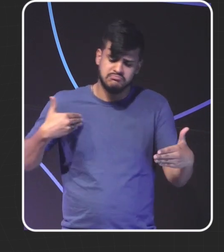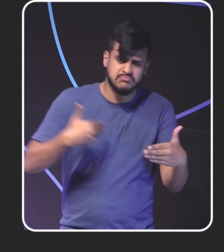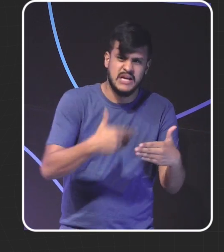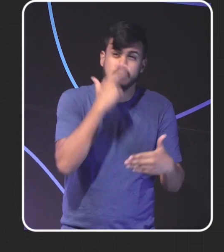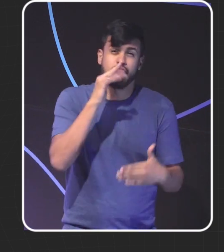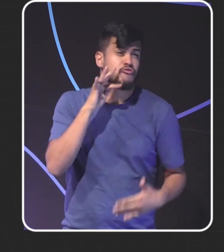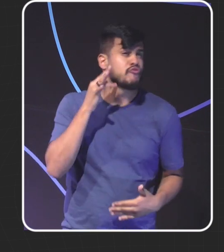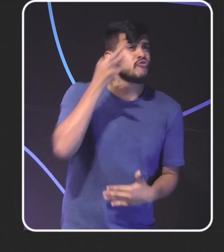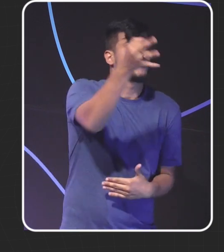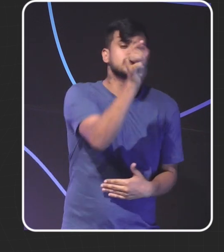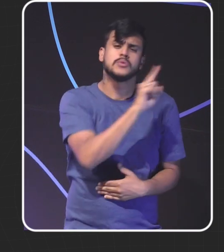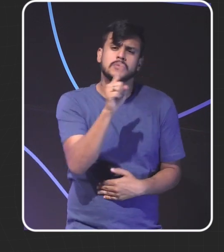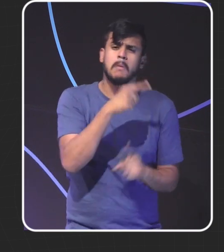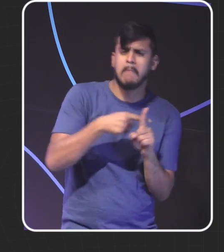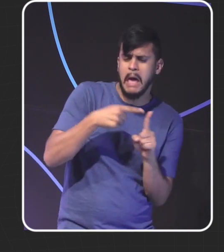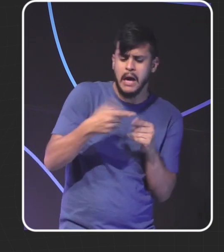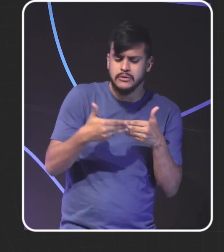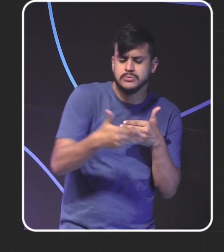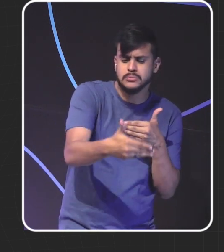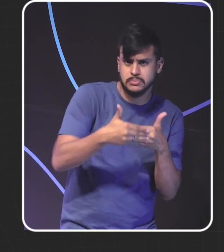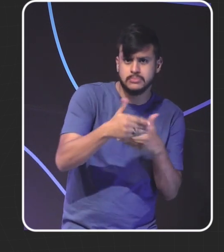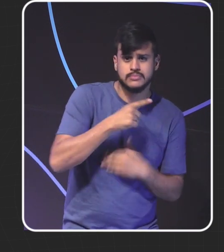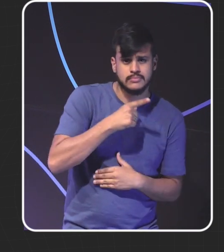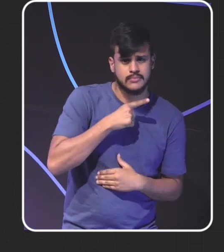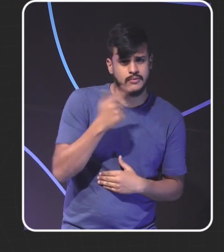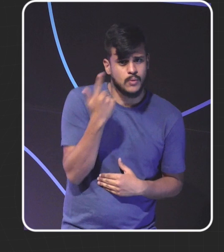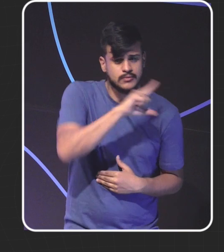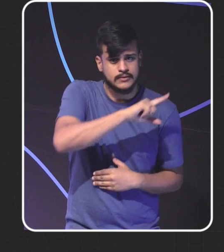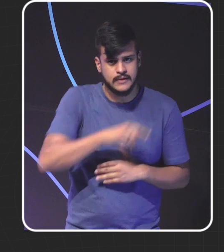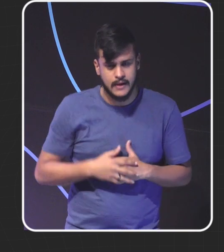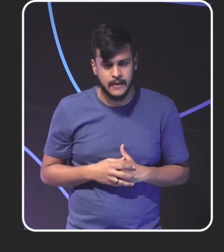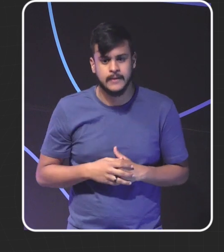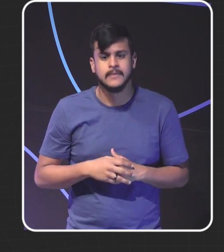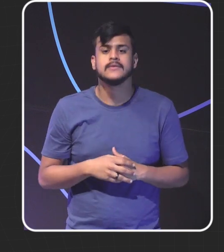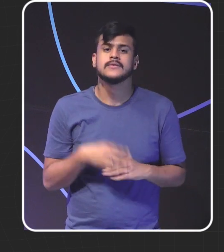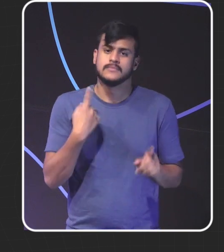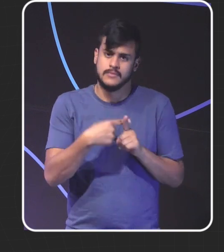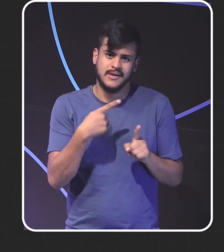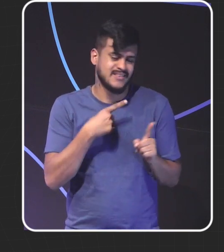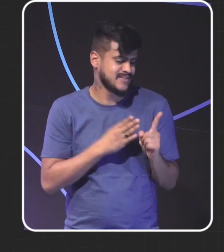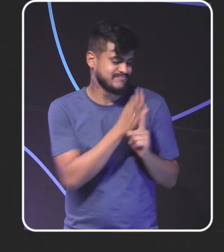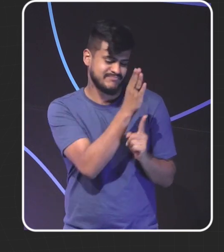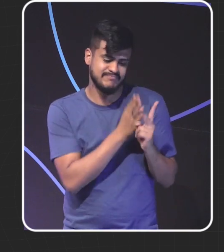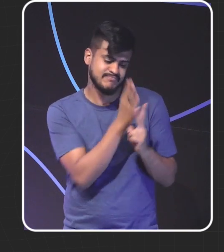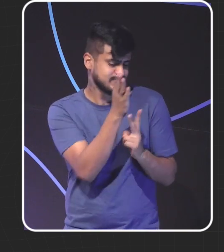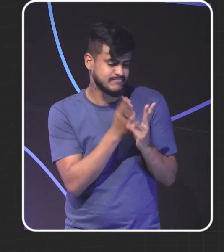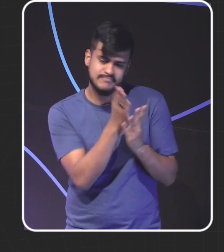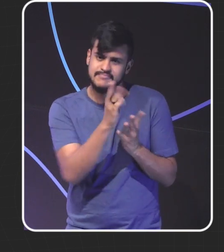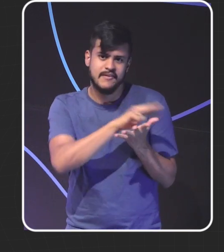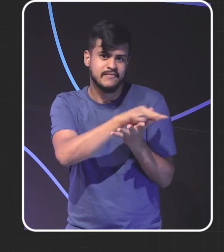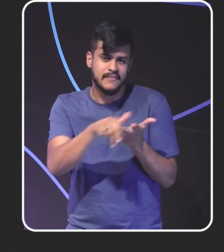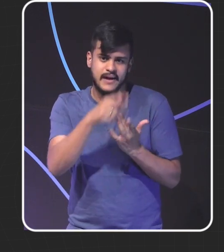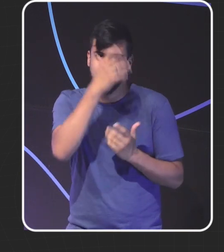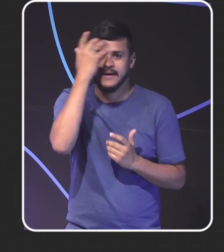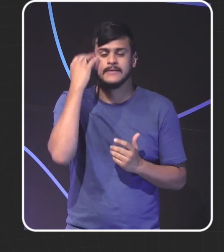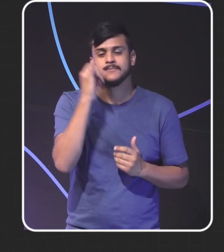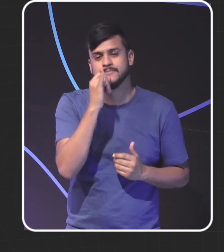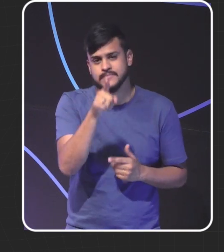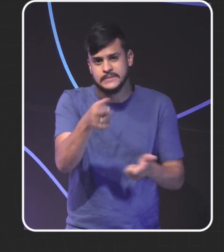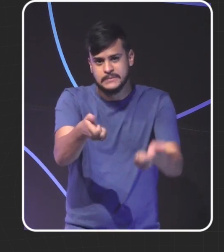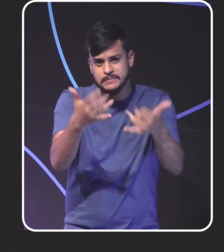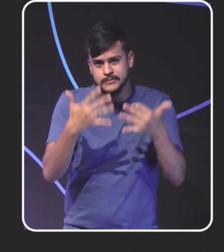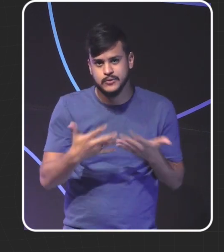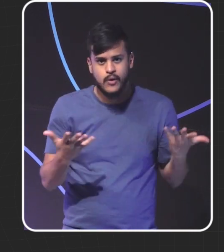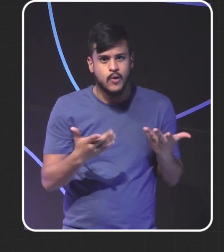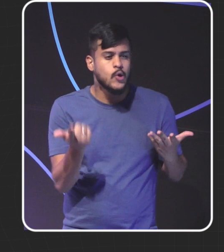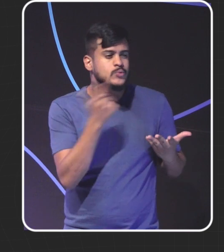tão distante. E eu acho que vão ter vários caminhos que dá para ser feitos, né? Você colocou a ideia de um